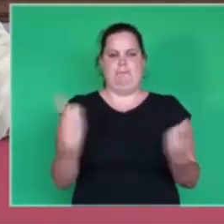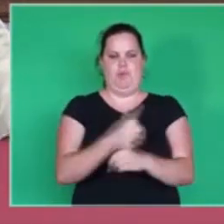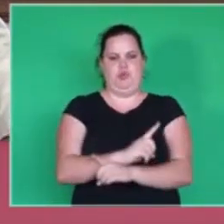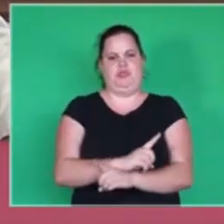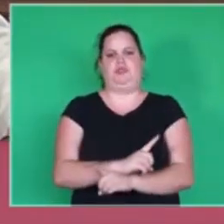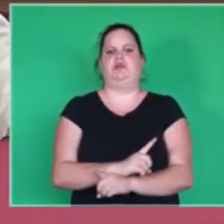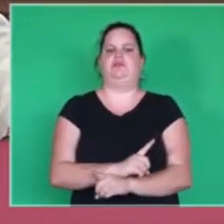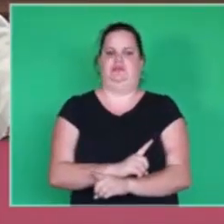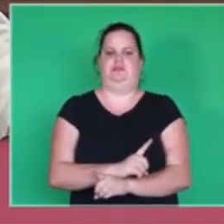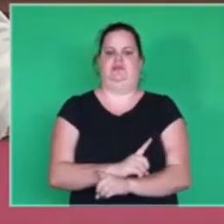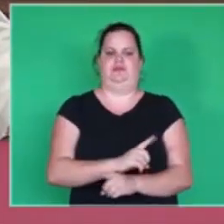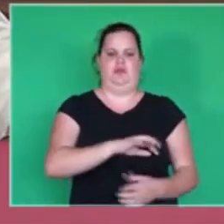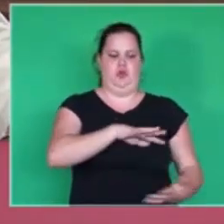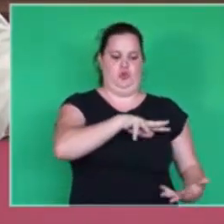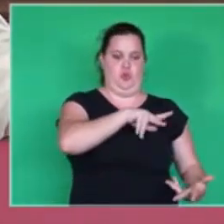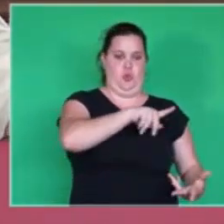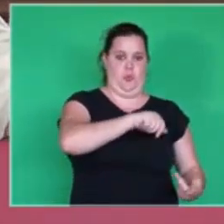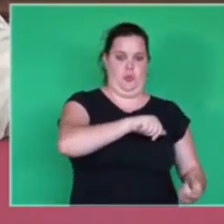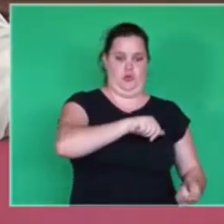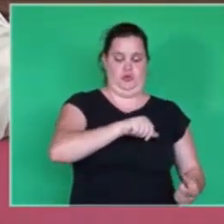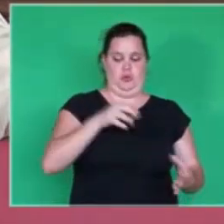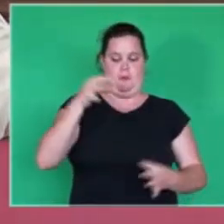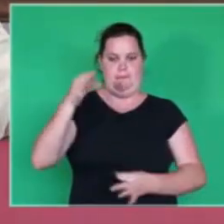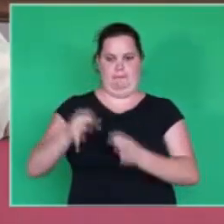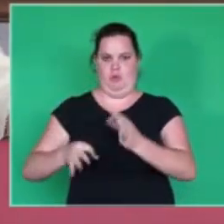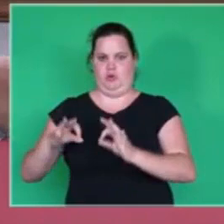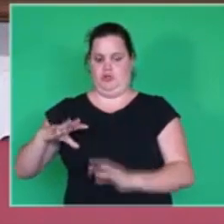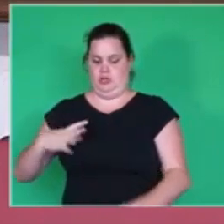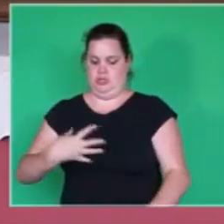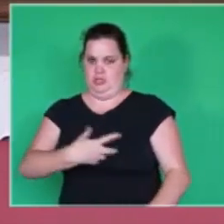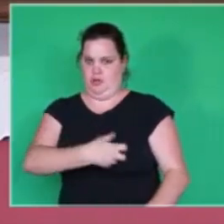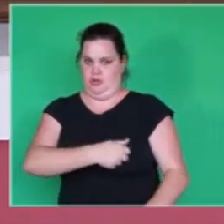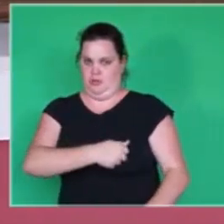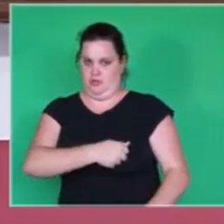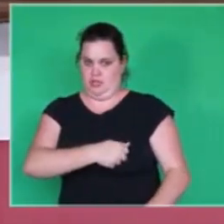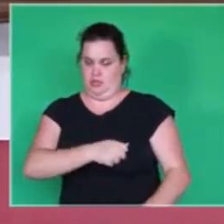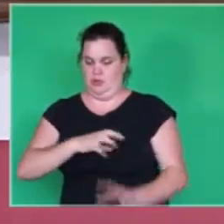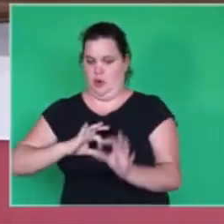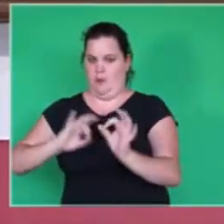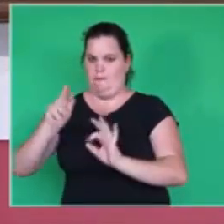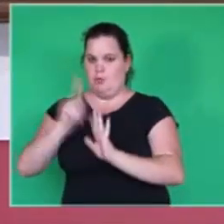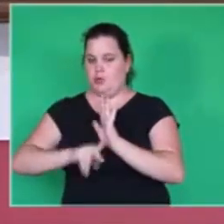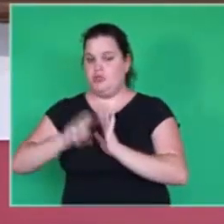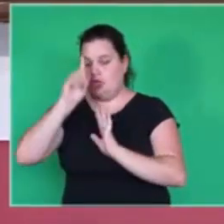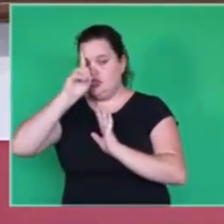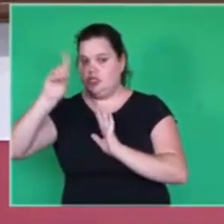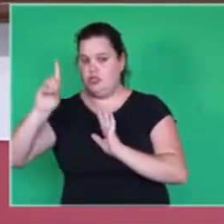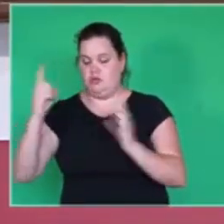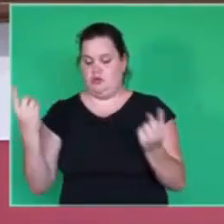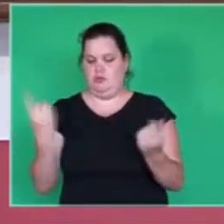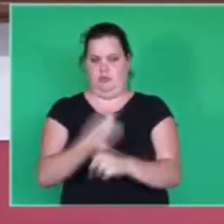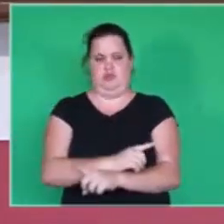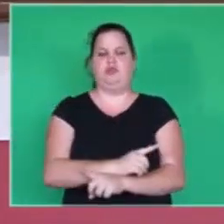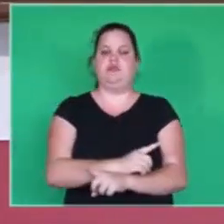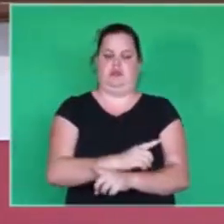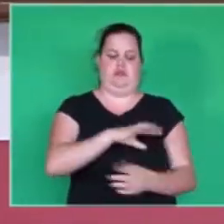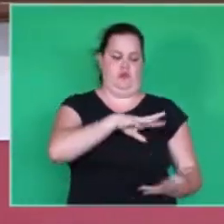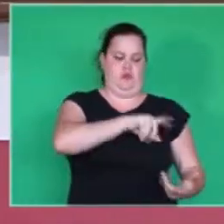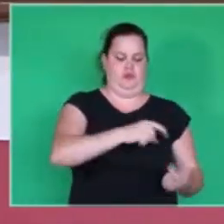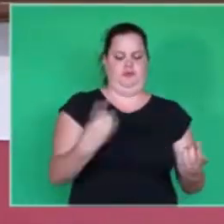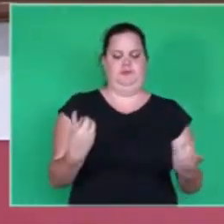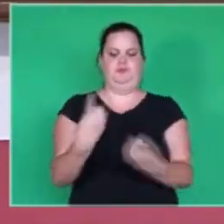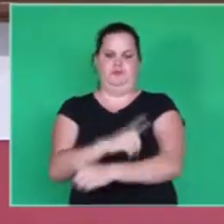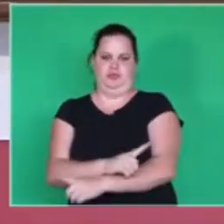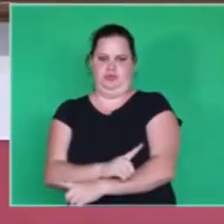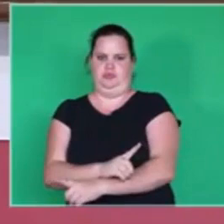mundo ao projeto de salvação, ao projeto de Deus. Quando falamos do projeto de salvação, nós estamos